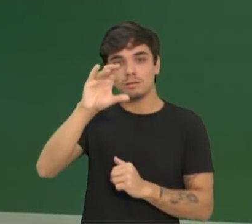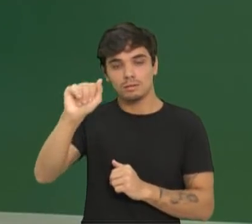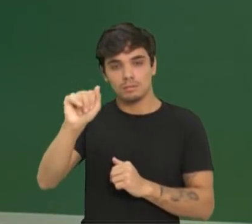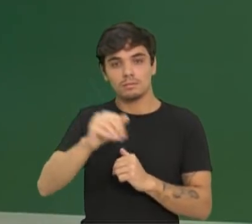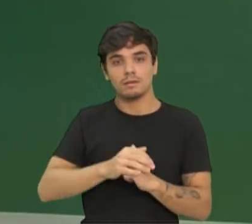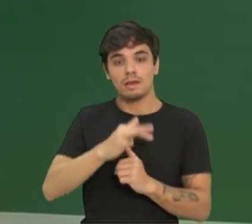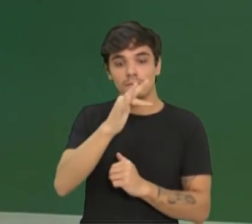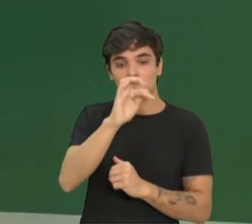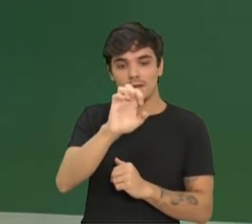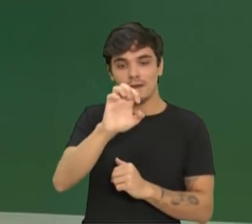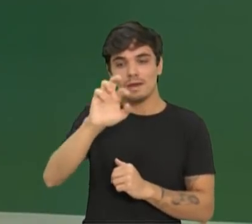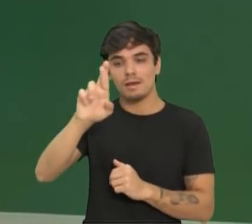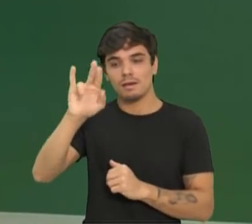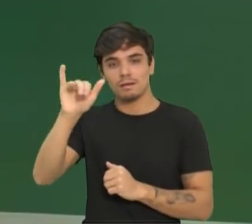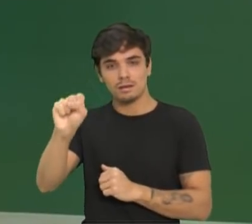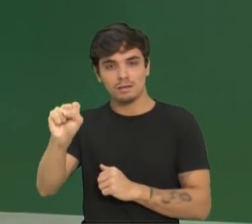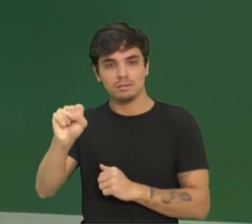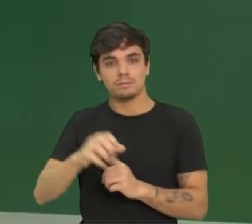férias,